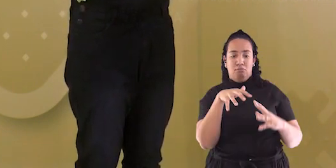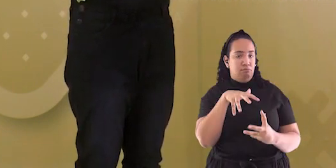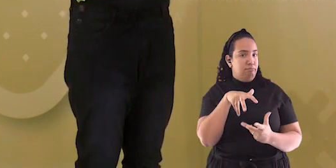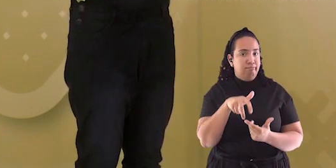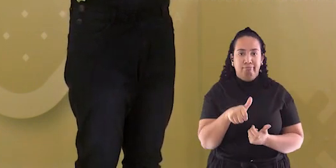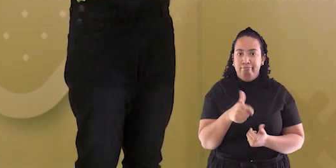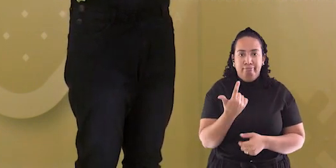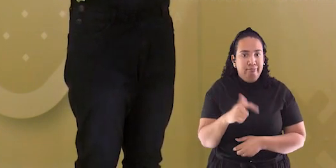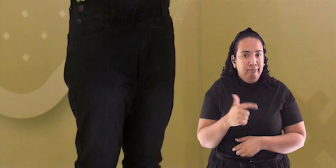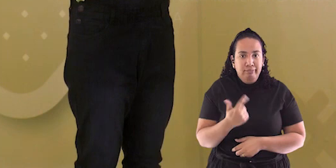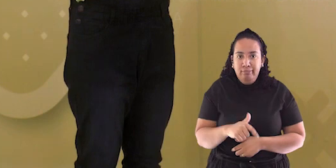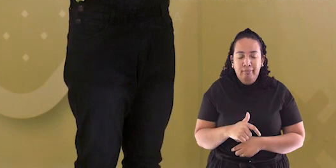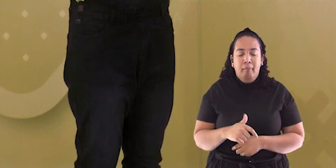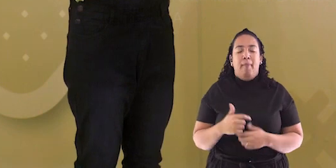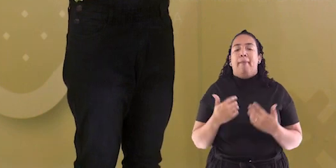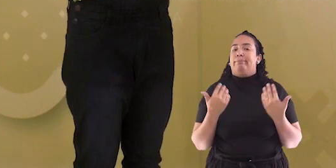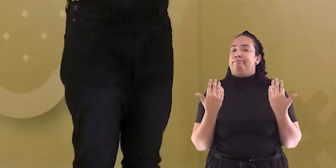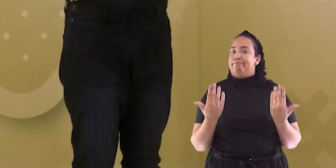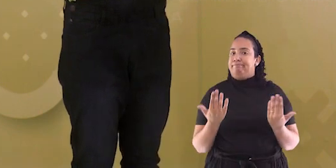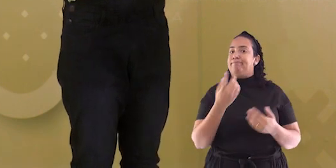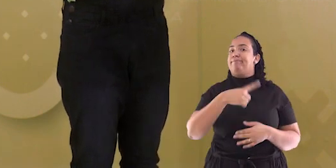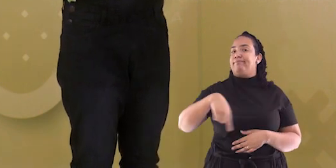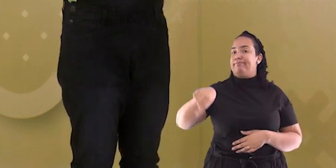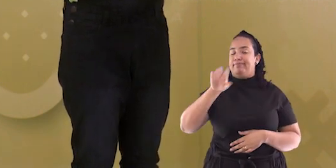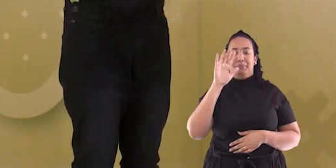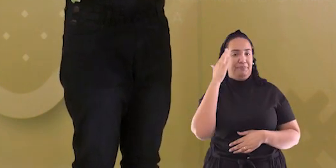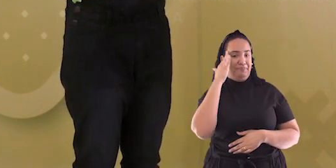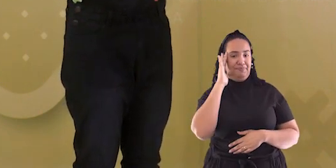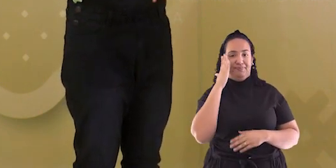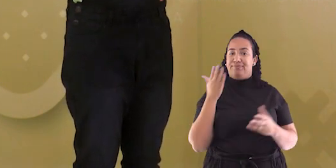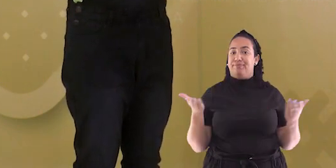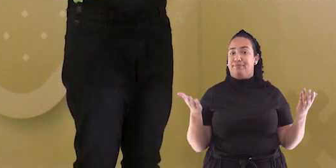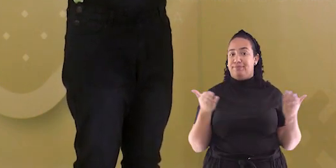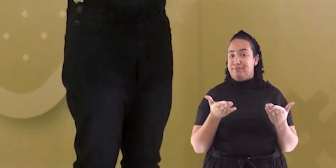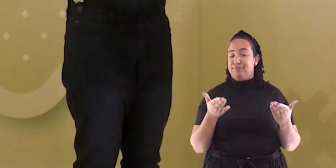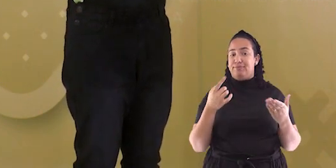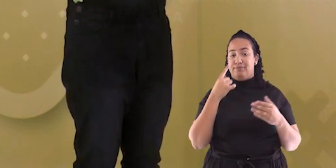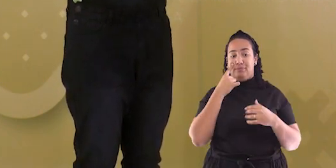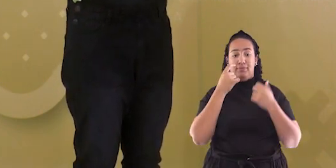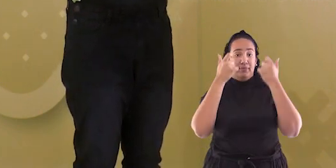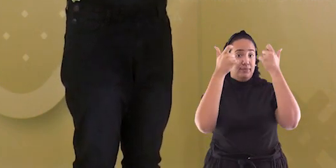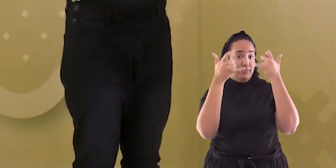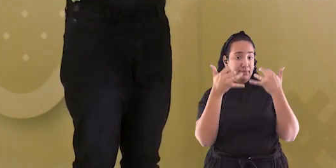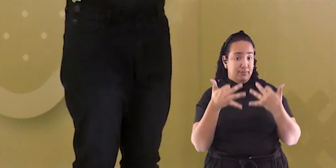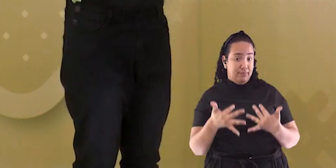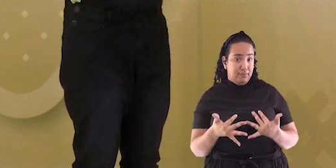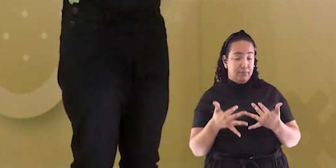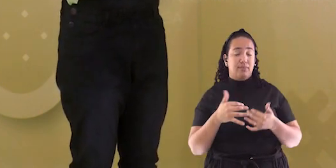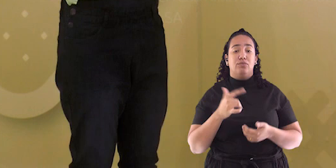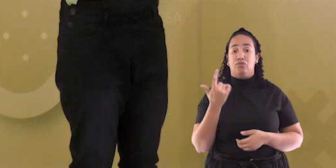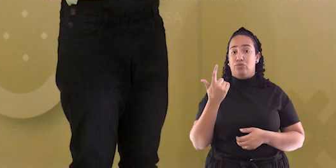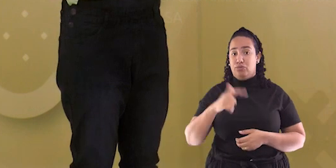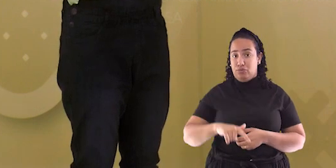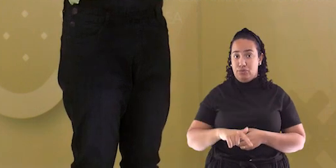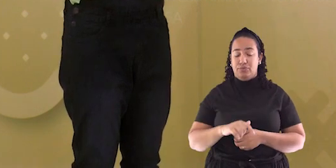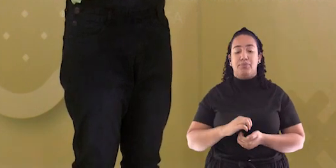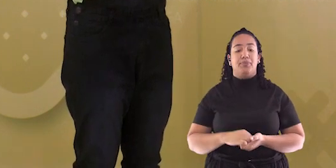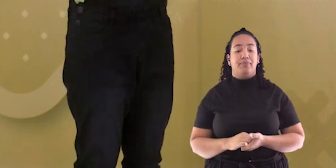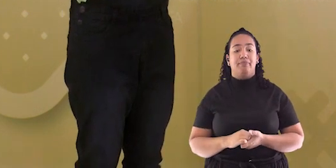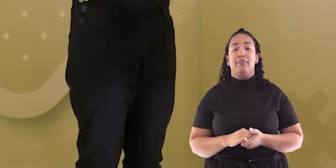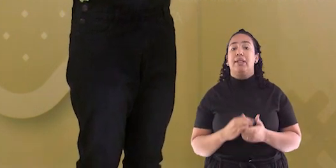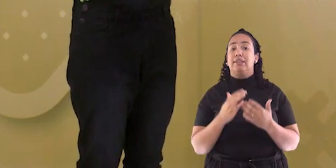Bom, para que a gente possa entender isso, a gente vai voltar às partes de explicação que a gente pulou, ok? A razão